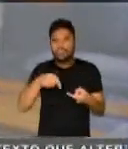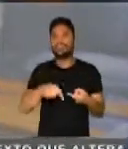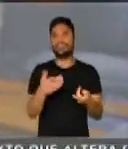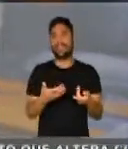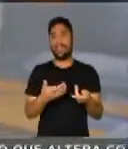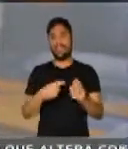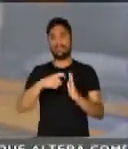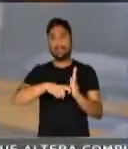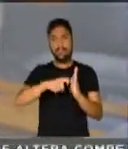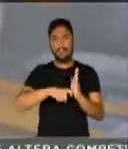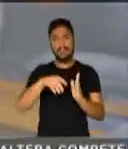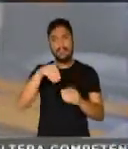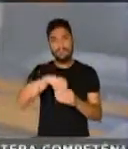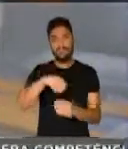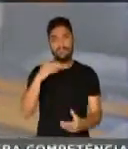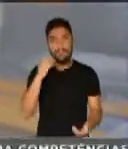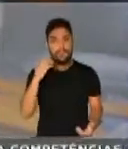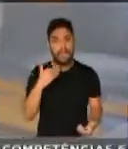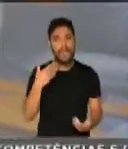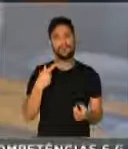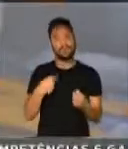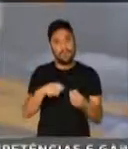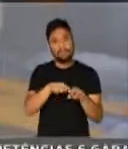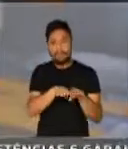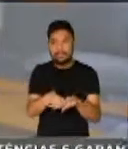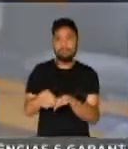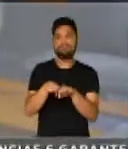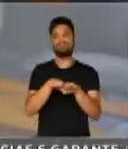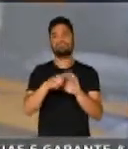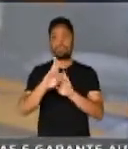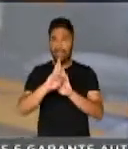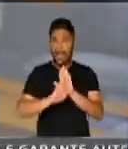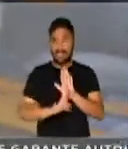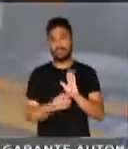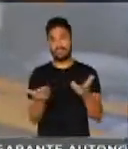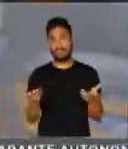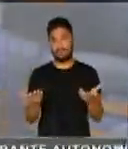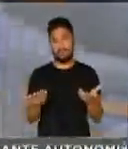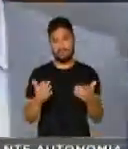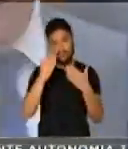questão e propor mudanças para que possa regularizar esta situação. Obrigado, presidente.